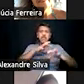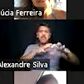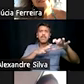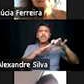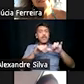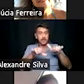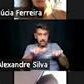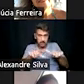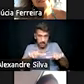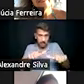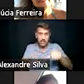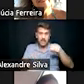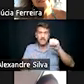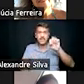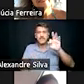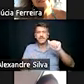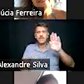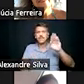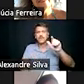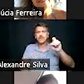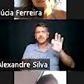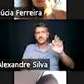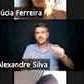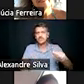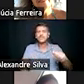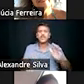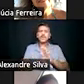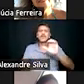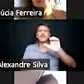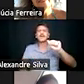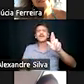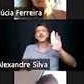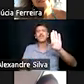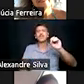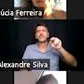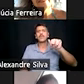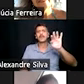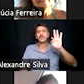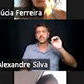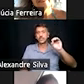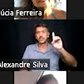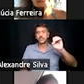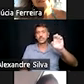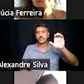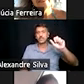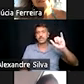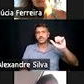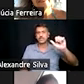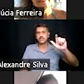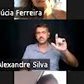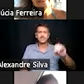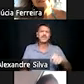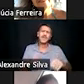desses organismos induz quase sempre a precipitação de carbonato de cálcio. Então, ficam bioconstruções, têm formas